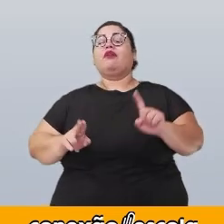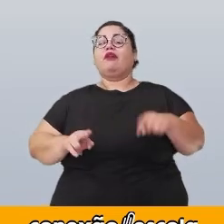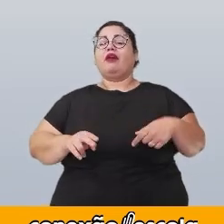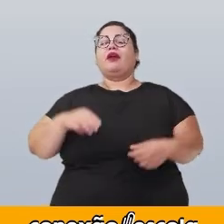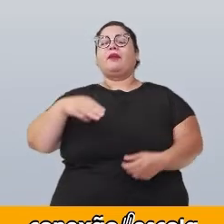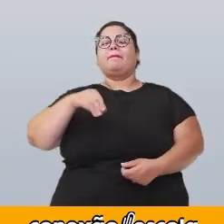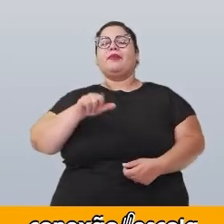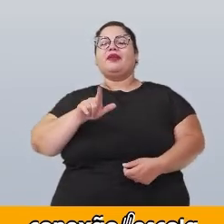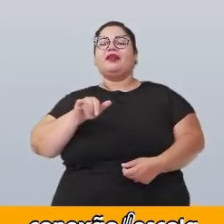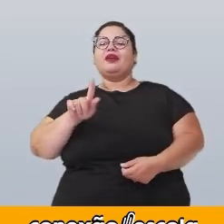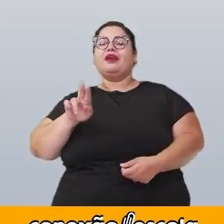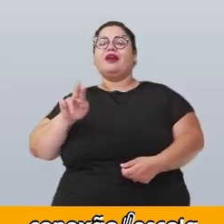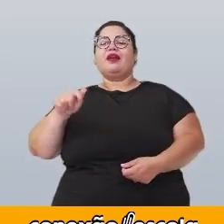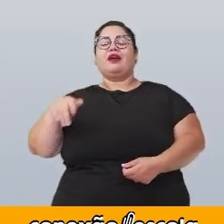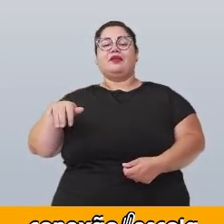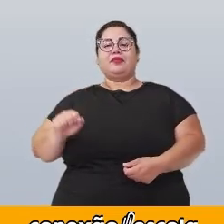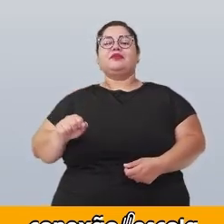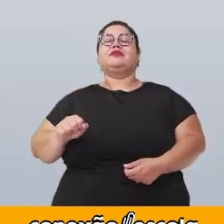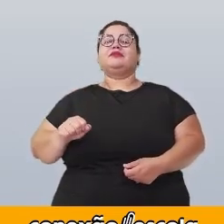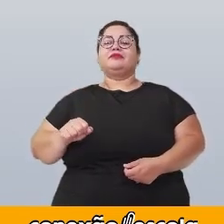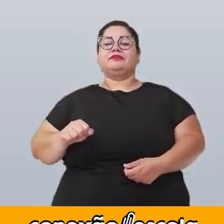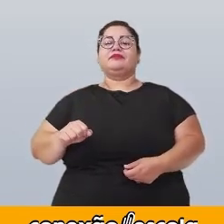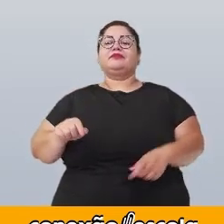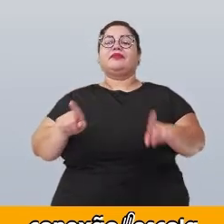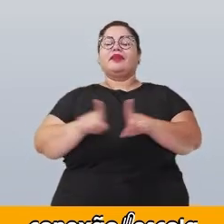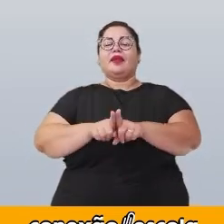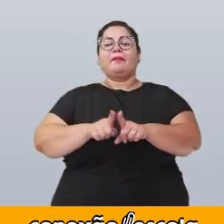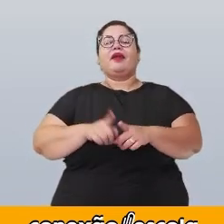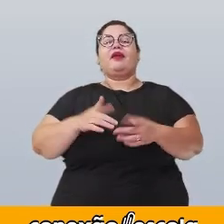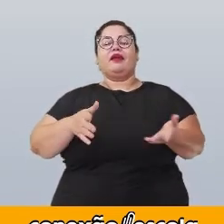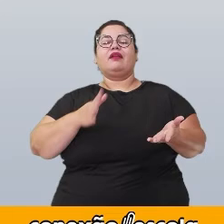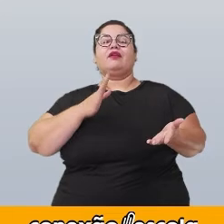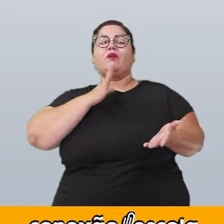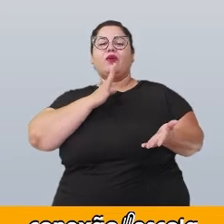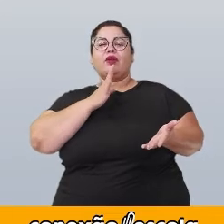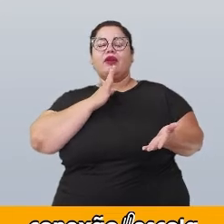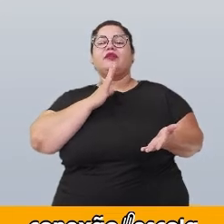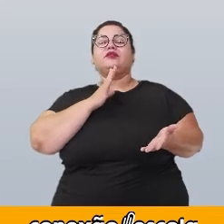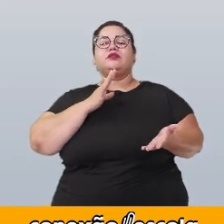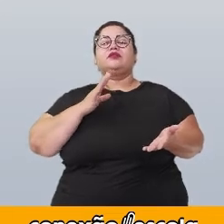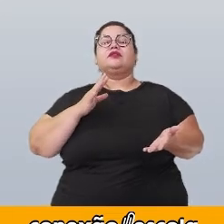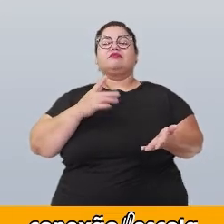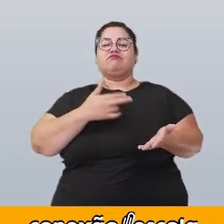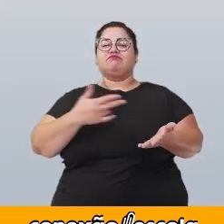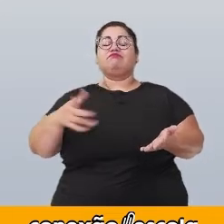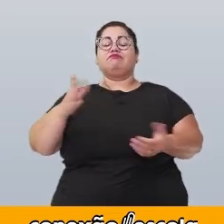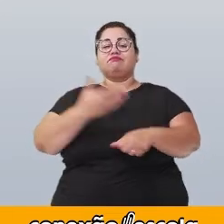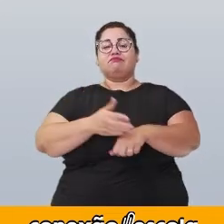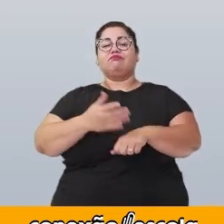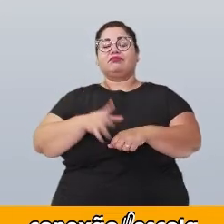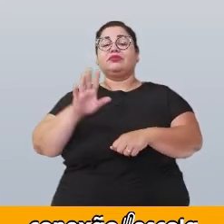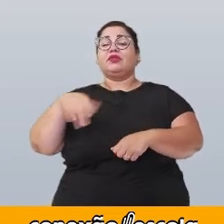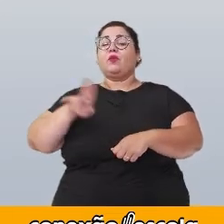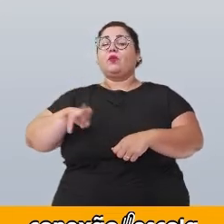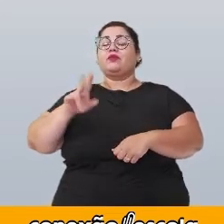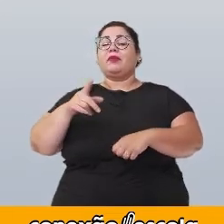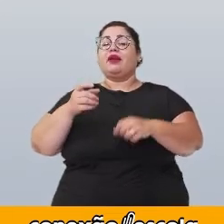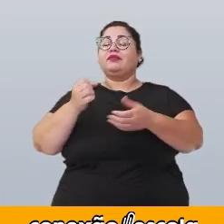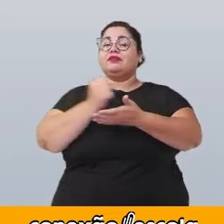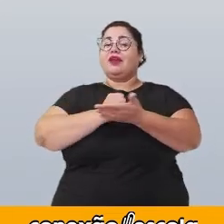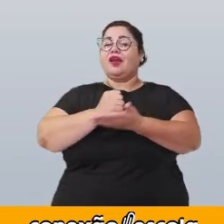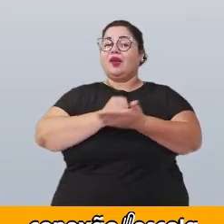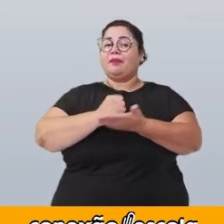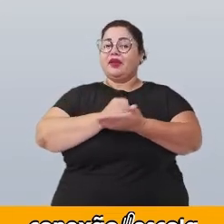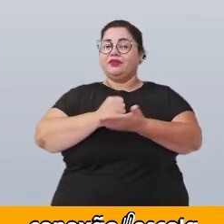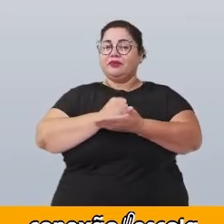o miligrama, também conhecido muito frequentemente nas